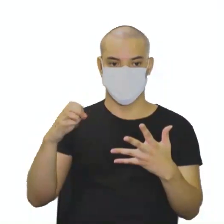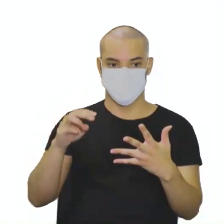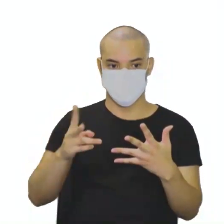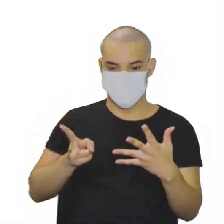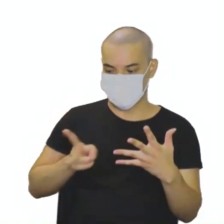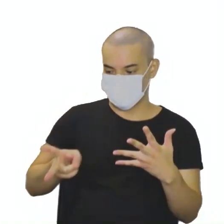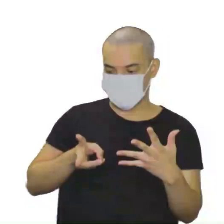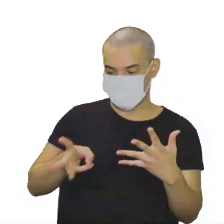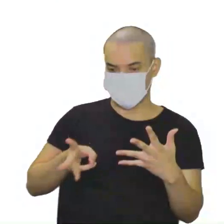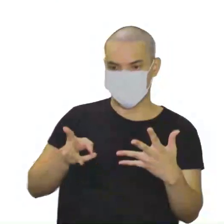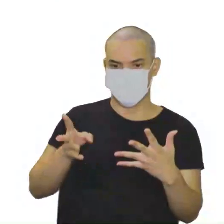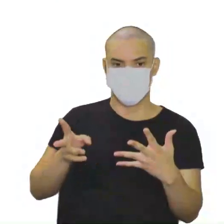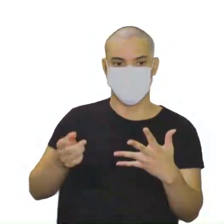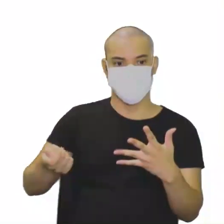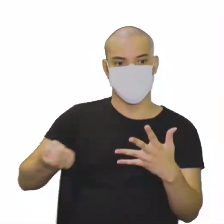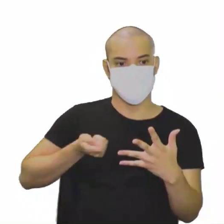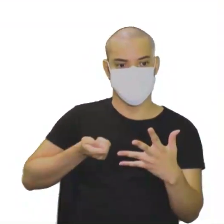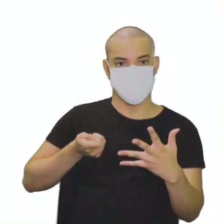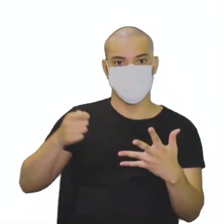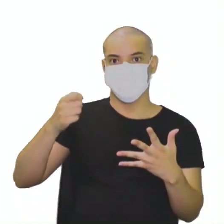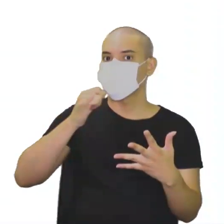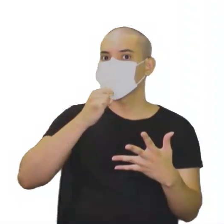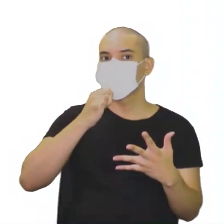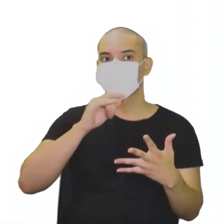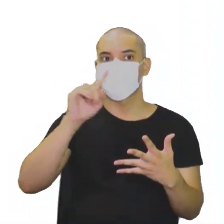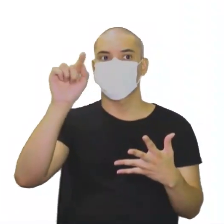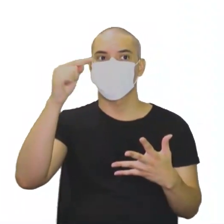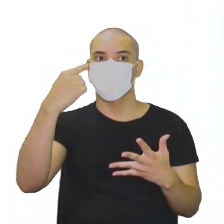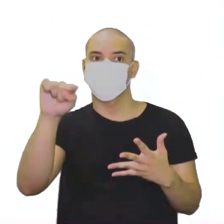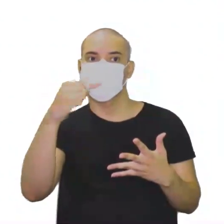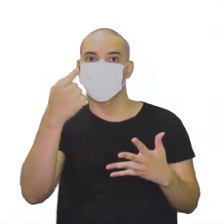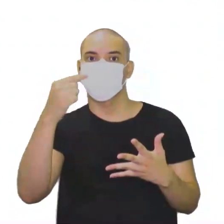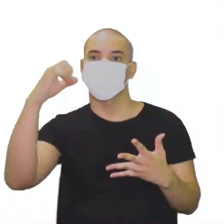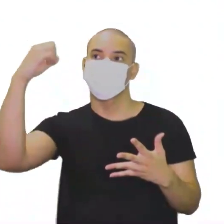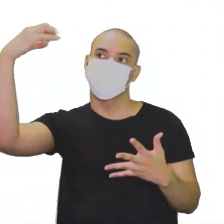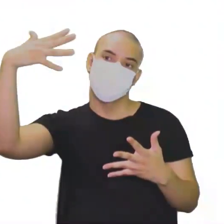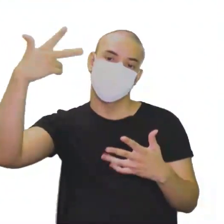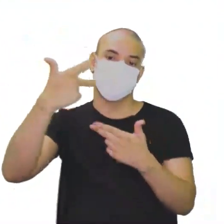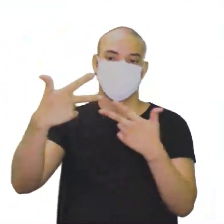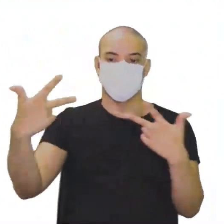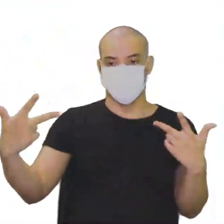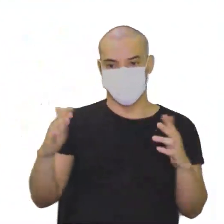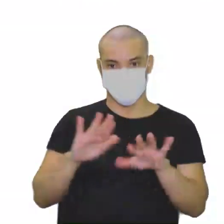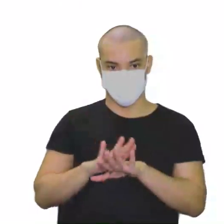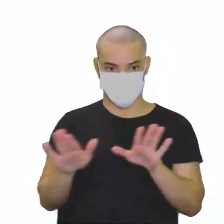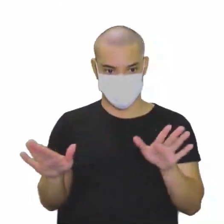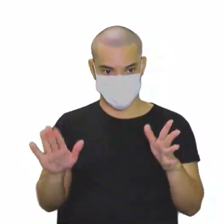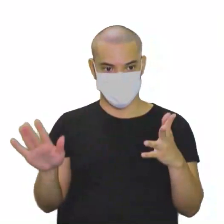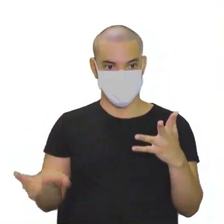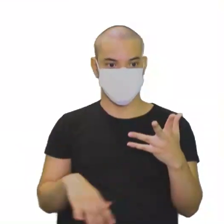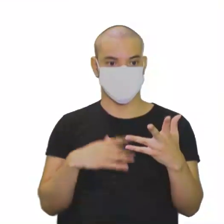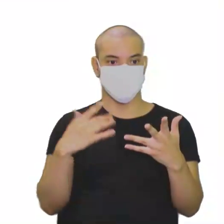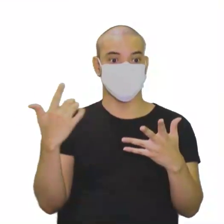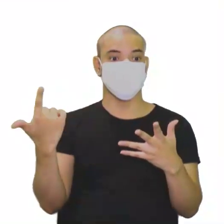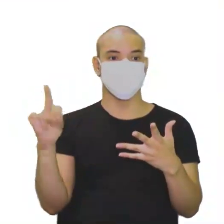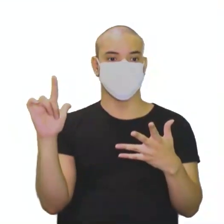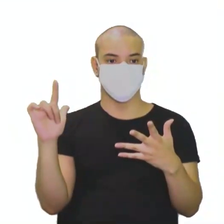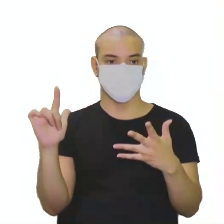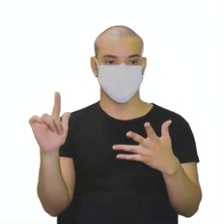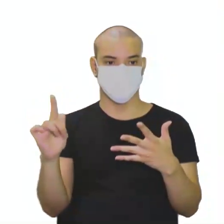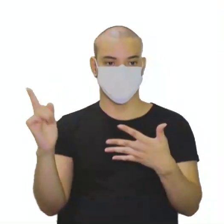serve para poder desligar e ligar lâmpadas e outros equipamentos, né? Outro aqui, olha